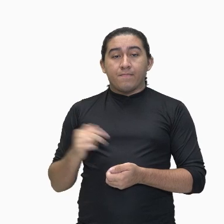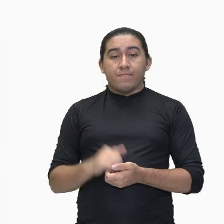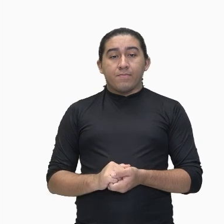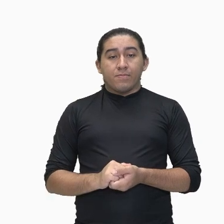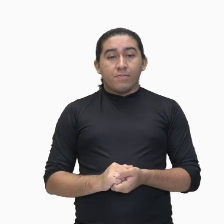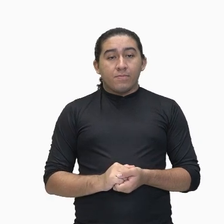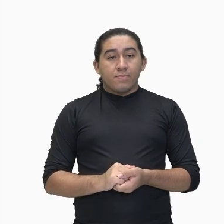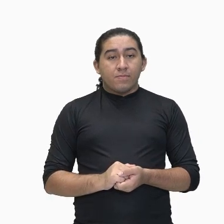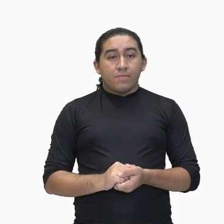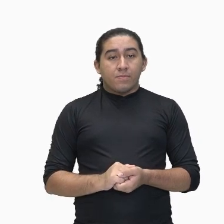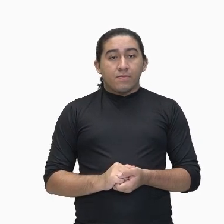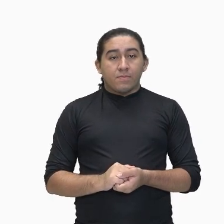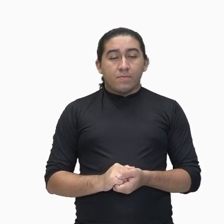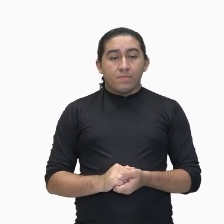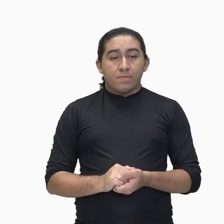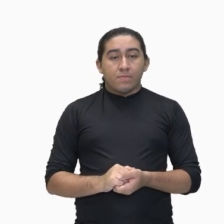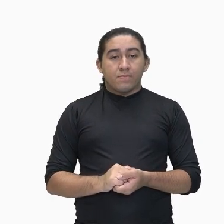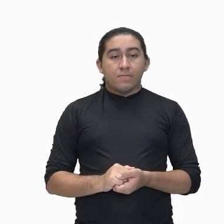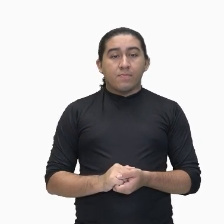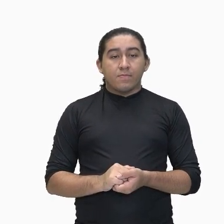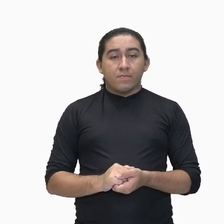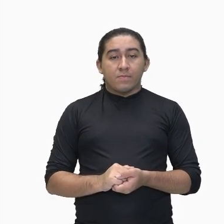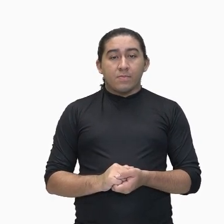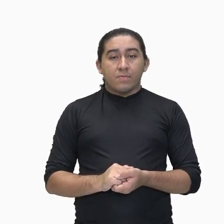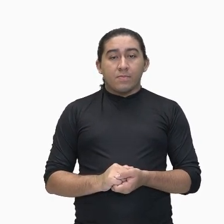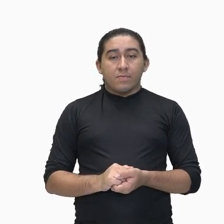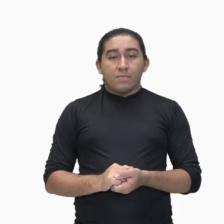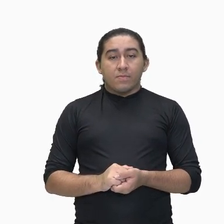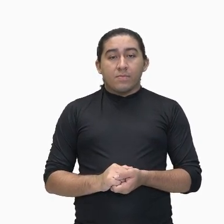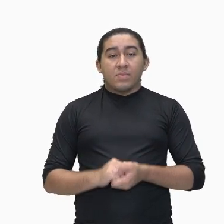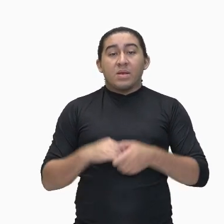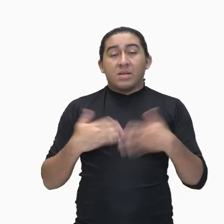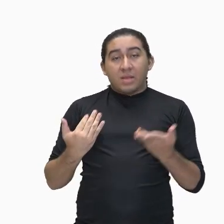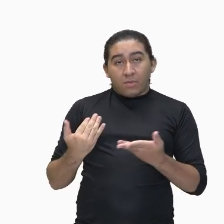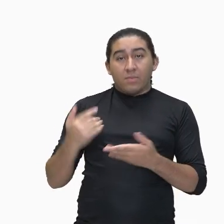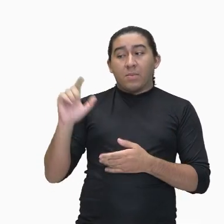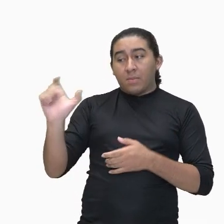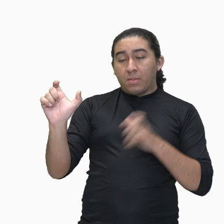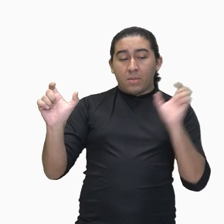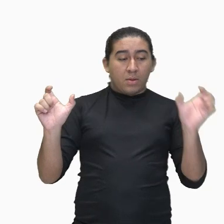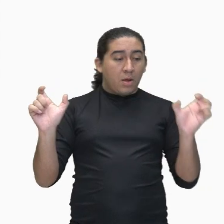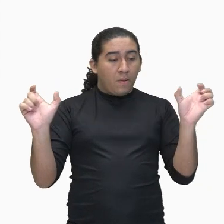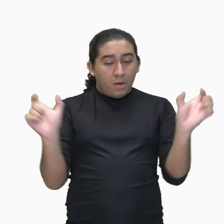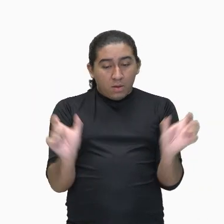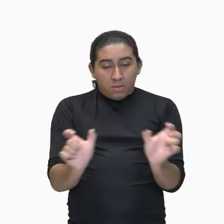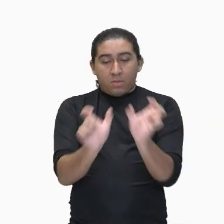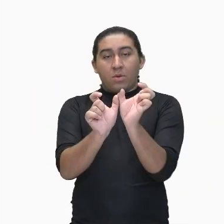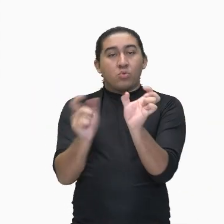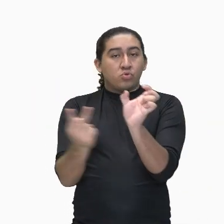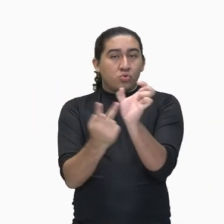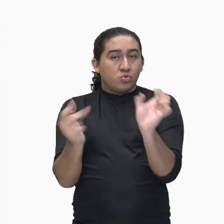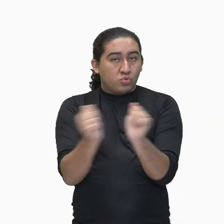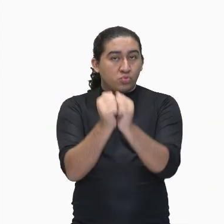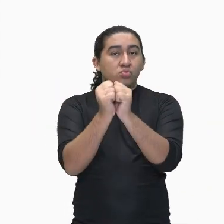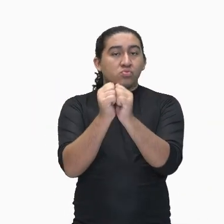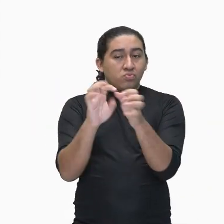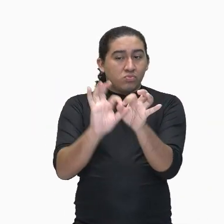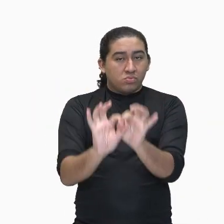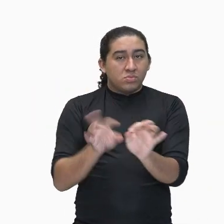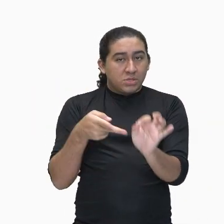o silogismo, como eu falei, não tem como você pensar em lógica sem pensar em silogismo, né? É o coração da